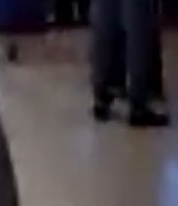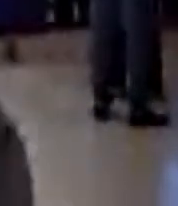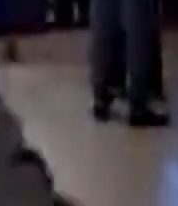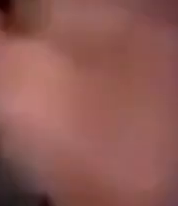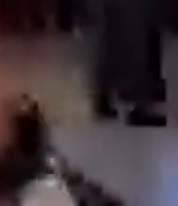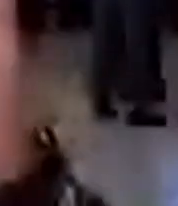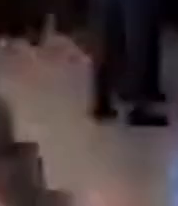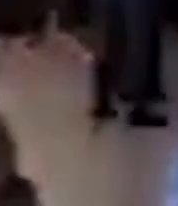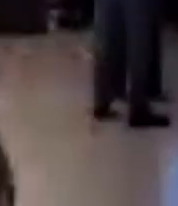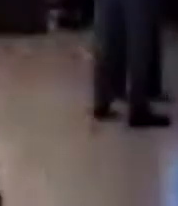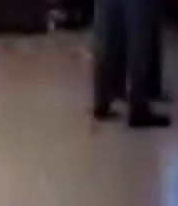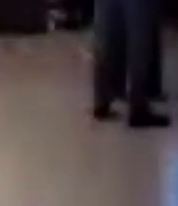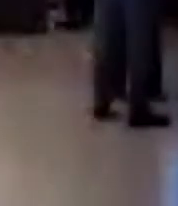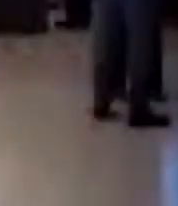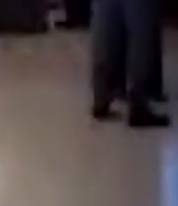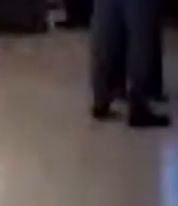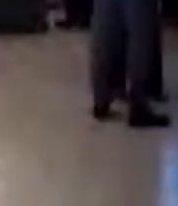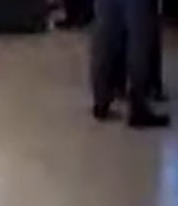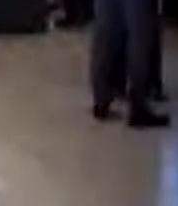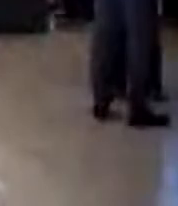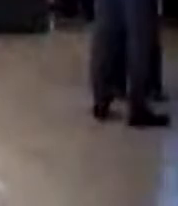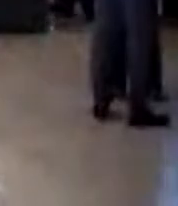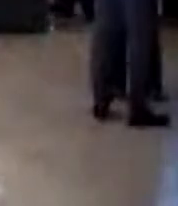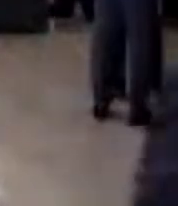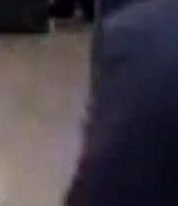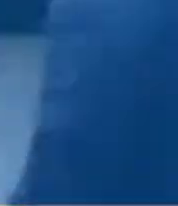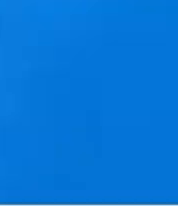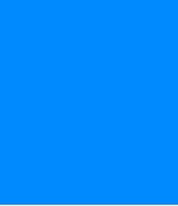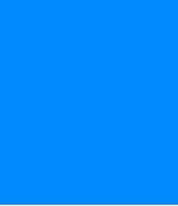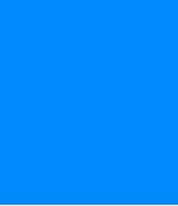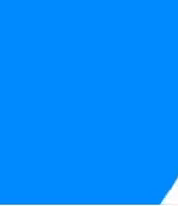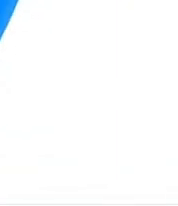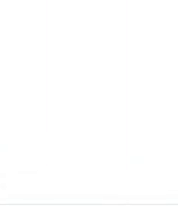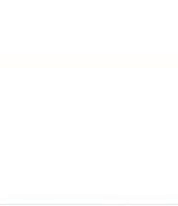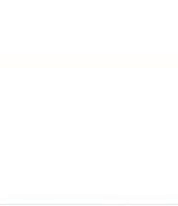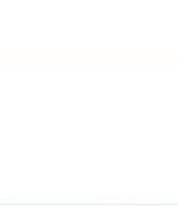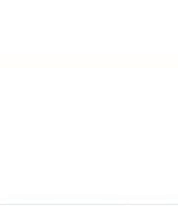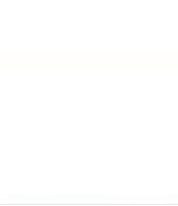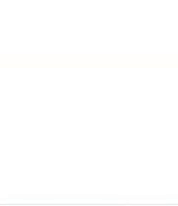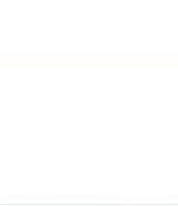Tá certo gente um grande abraço para vocês e nos encontramos em breve